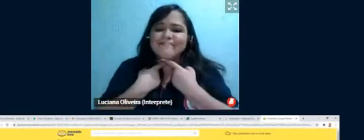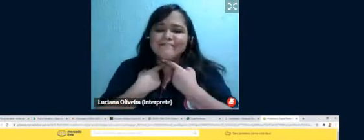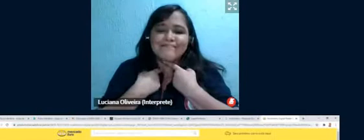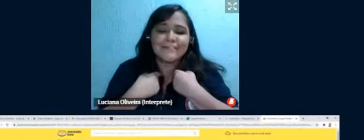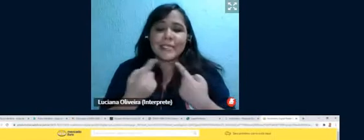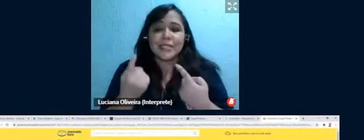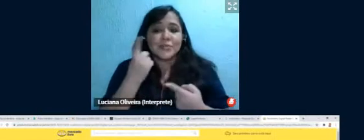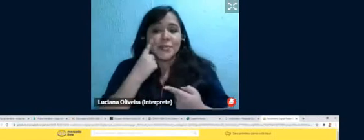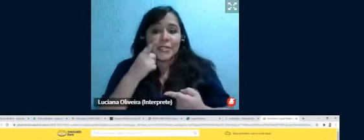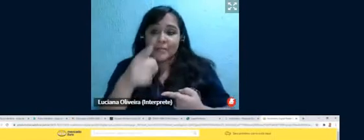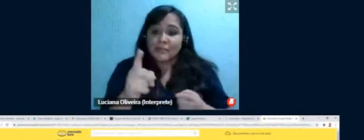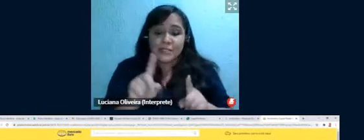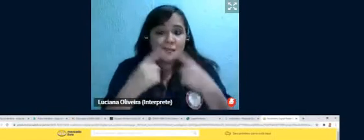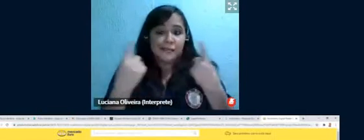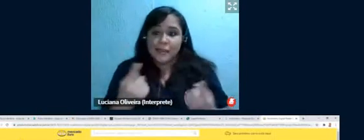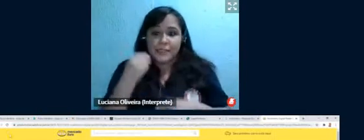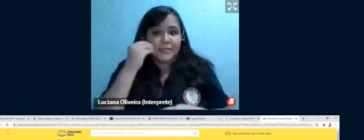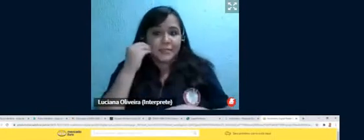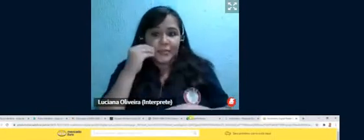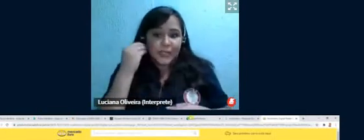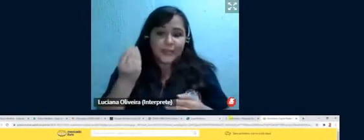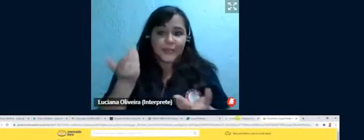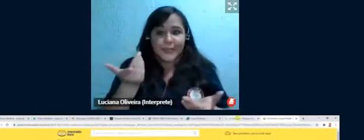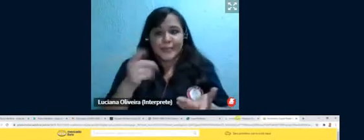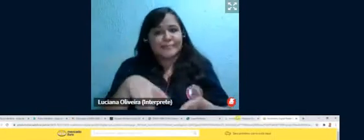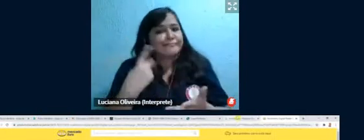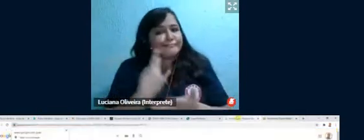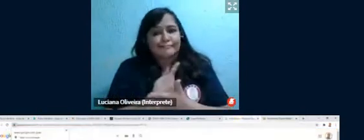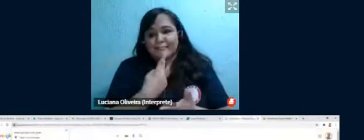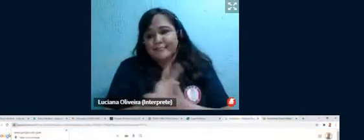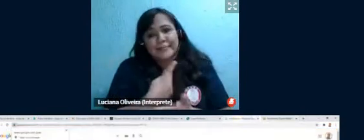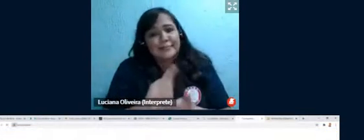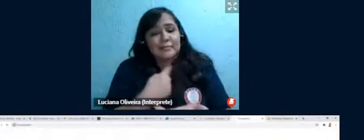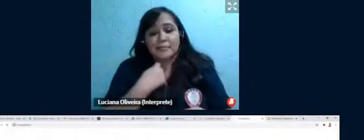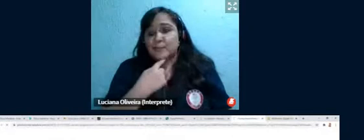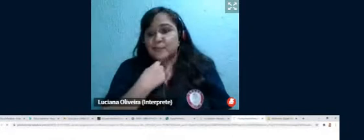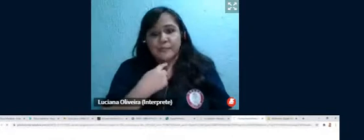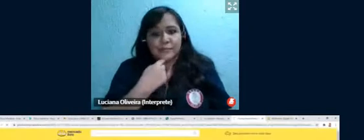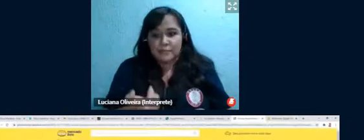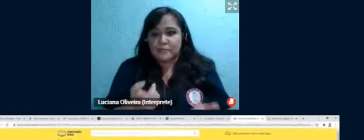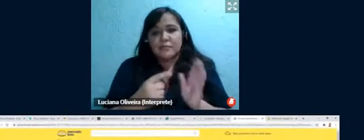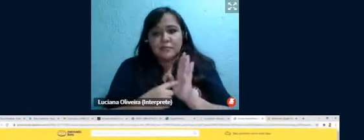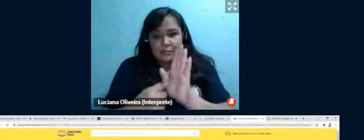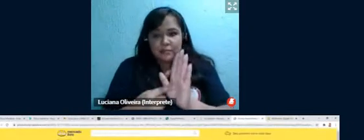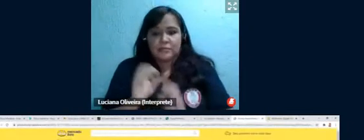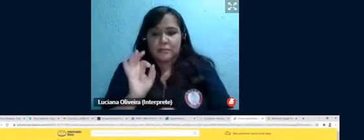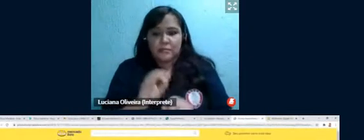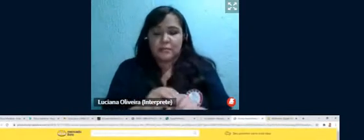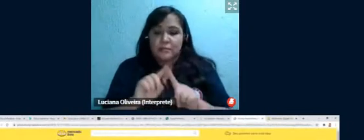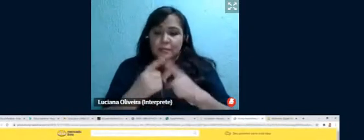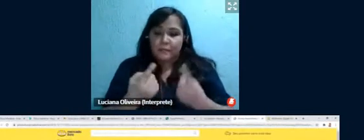e com aquele eu não consigo fazer. Existe um outro tipo de medidor, deixa eu voltar aqui, que é esse daqui, que é o chamado medidor do